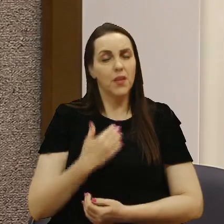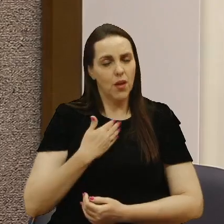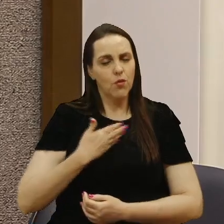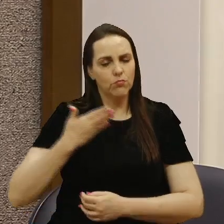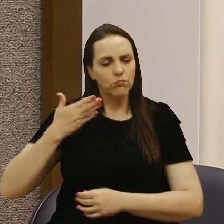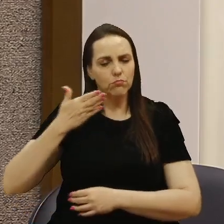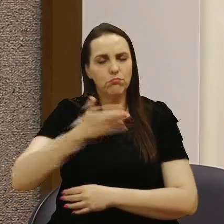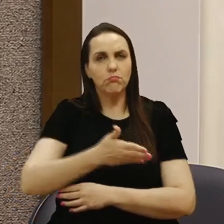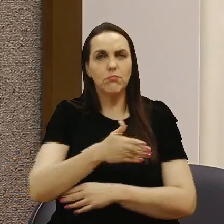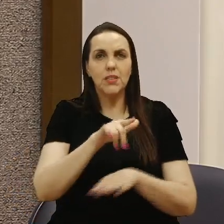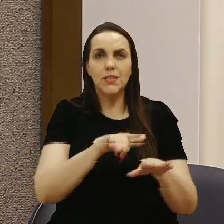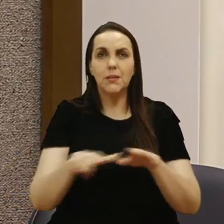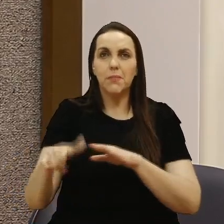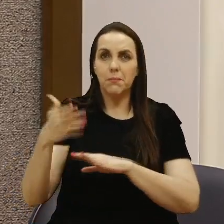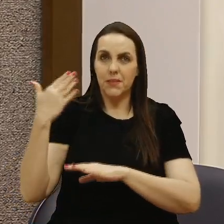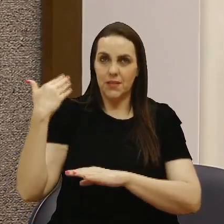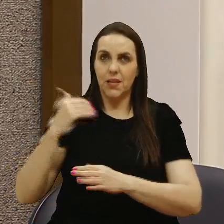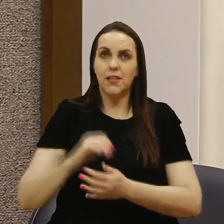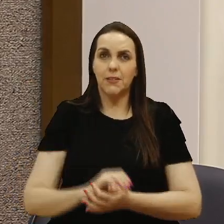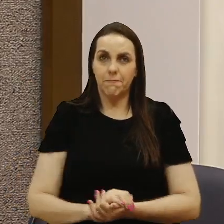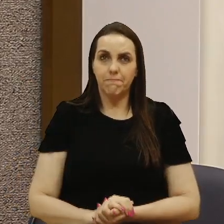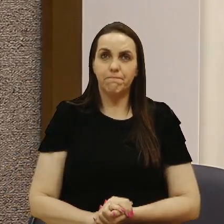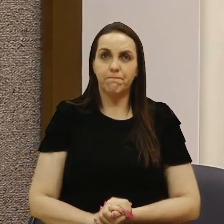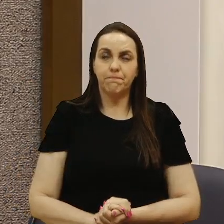lá semana passada,